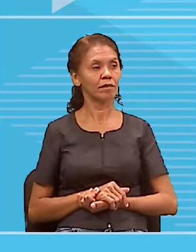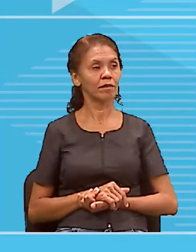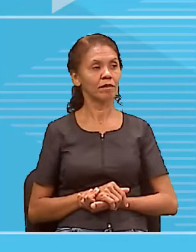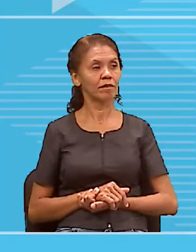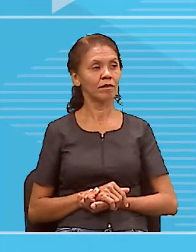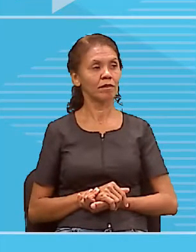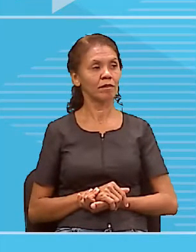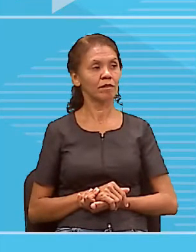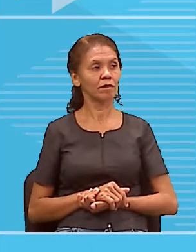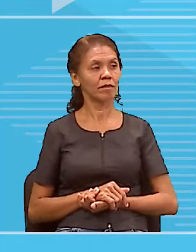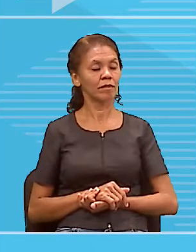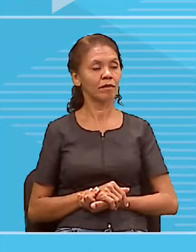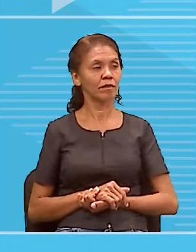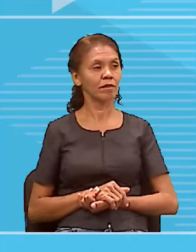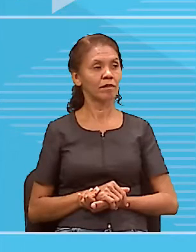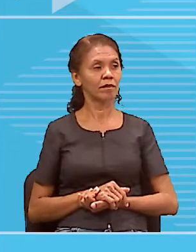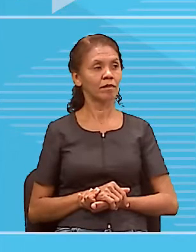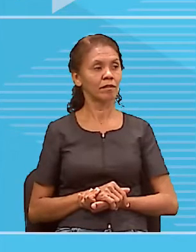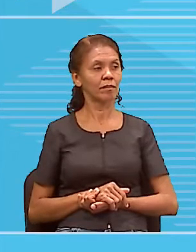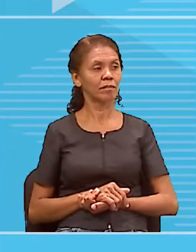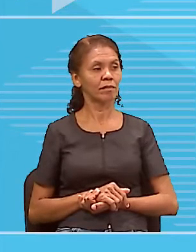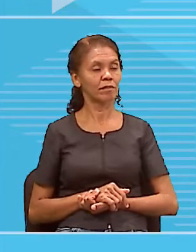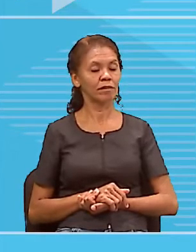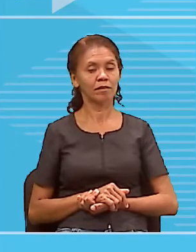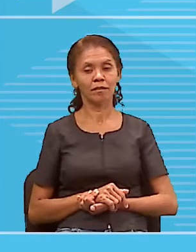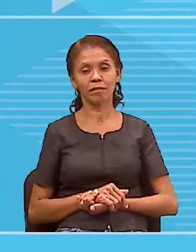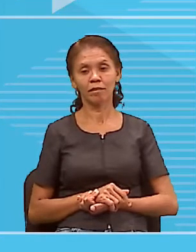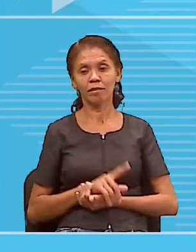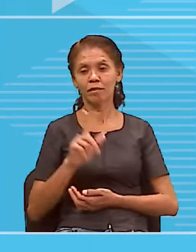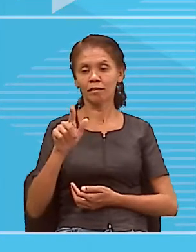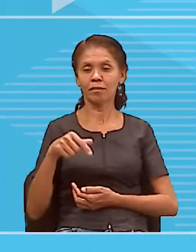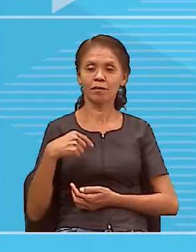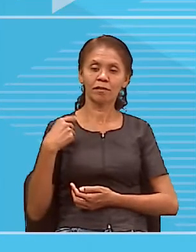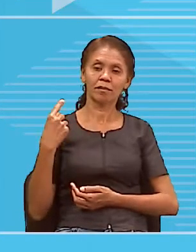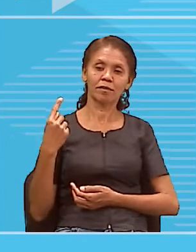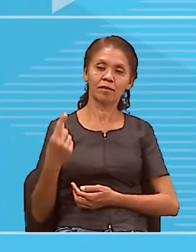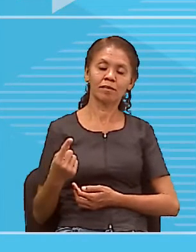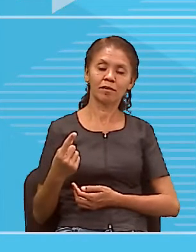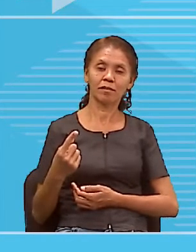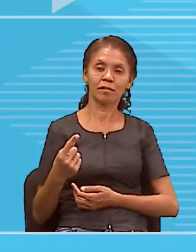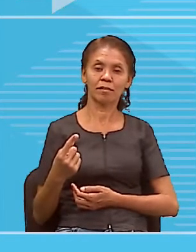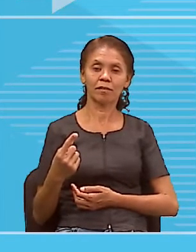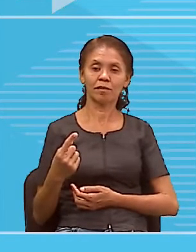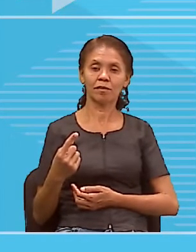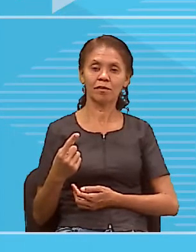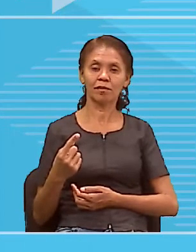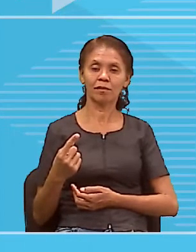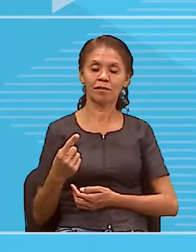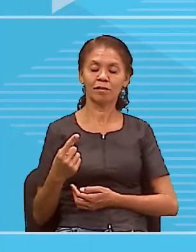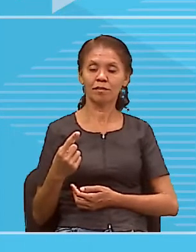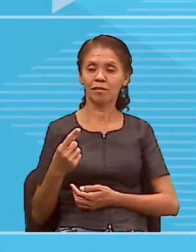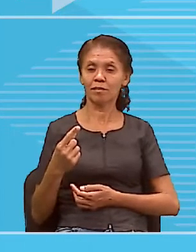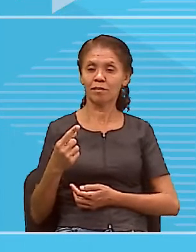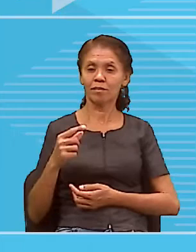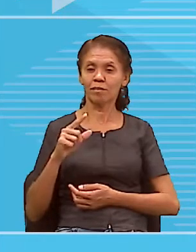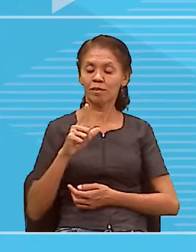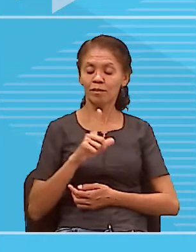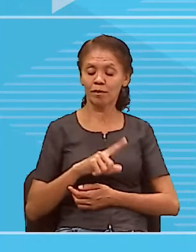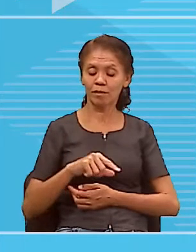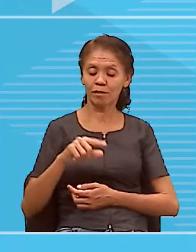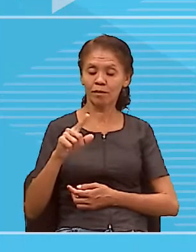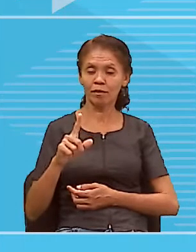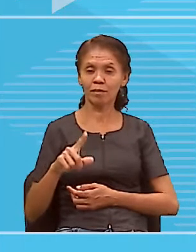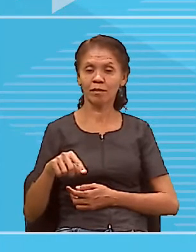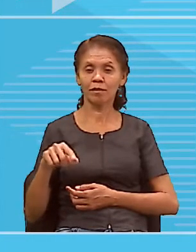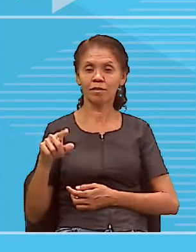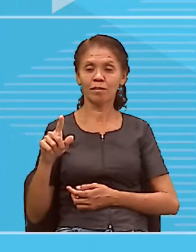o período de interferência depois que as ondas passarem uma pela outra elas vão continuar